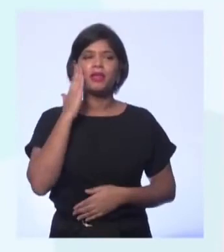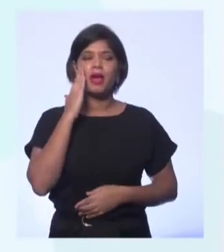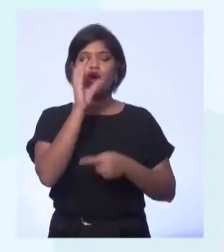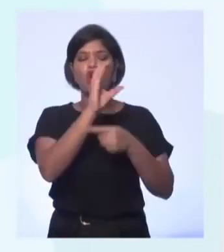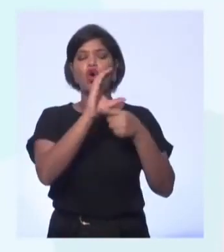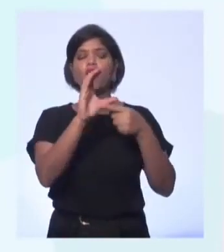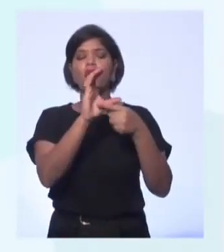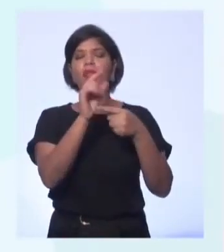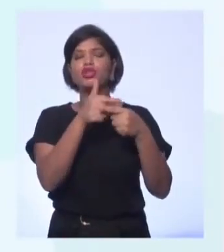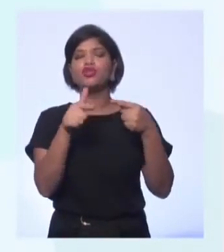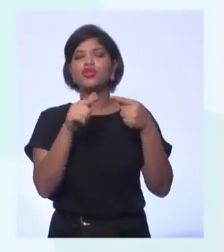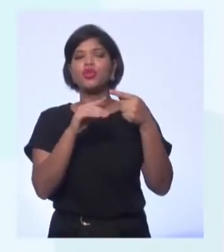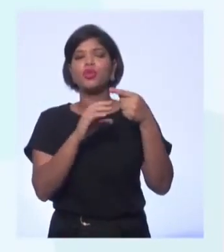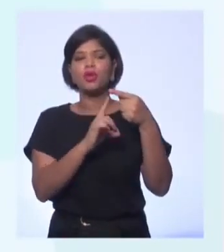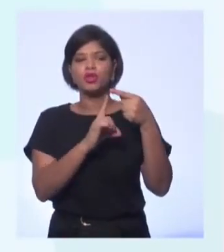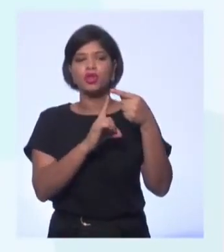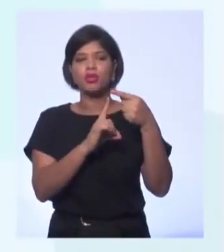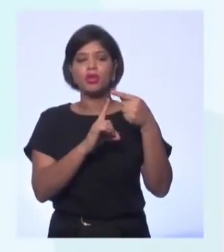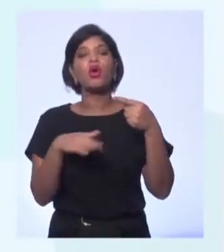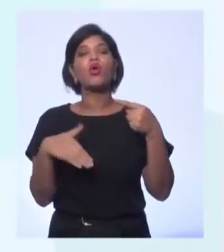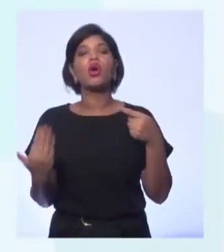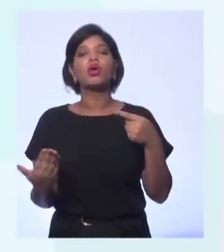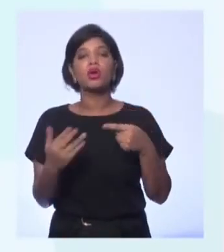nosso comprimento?